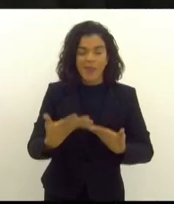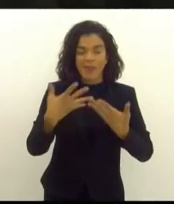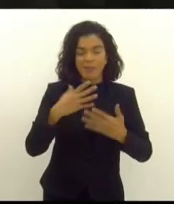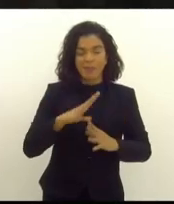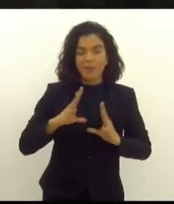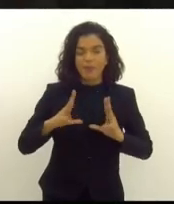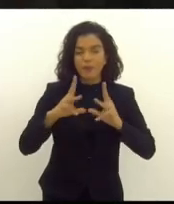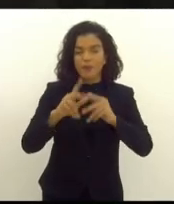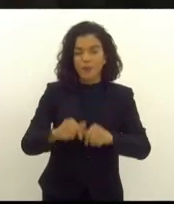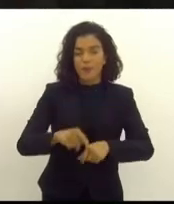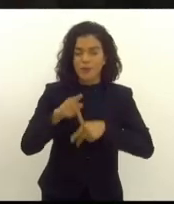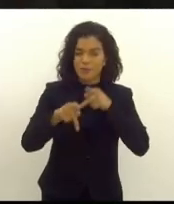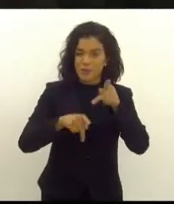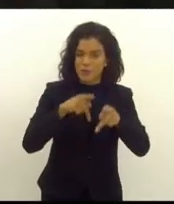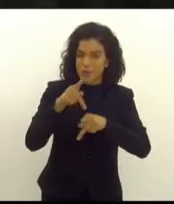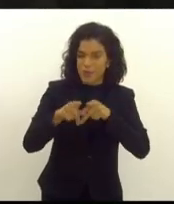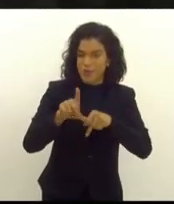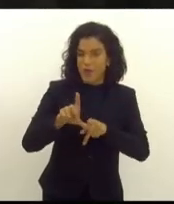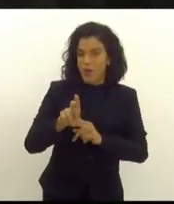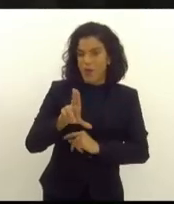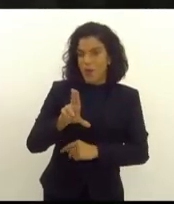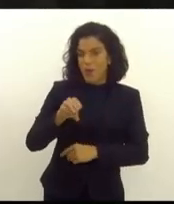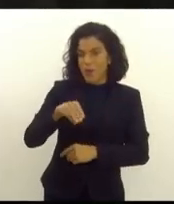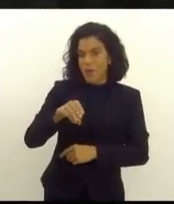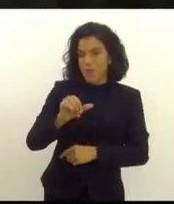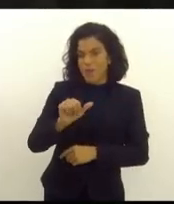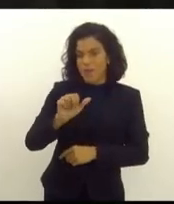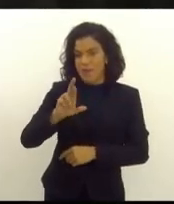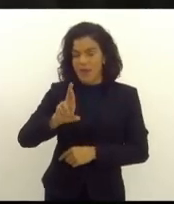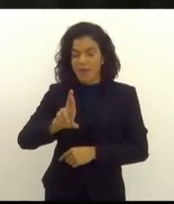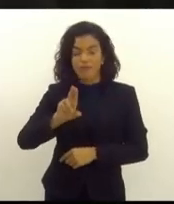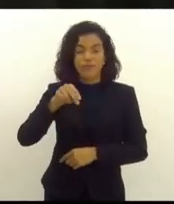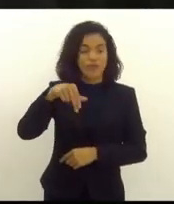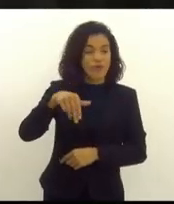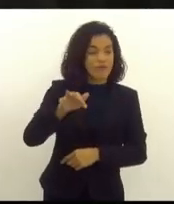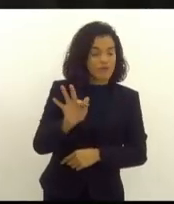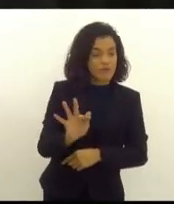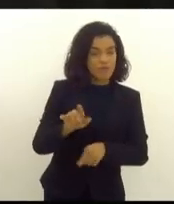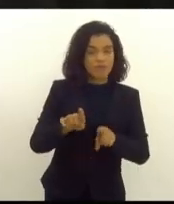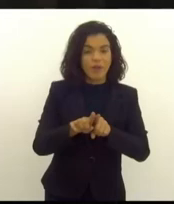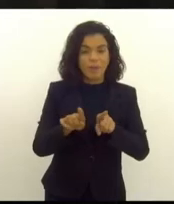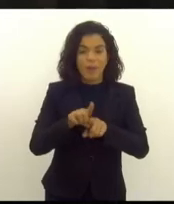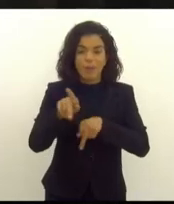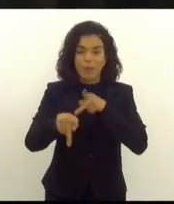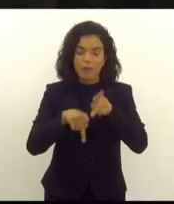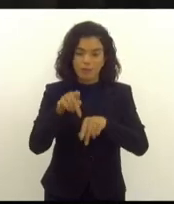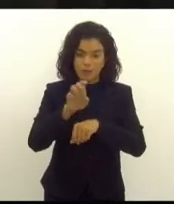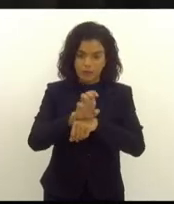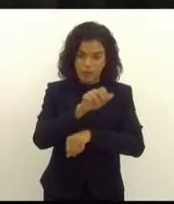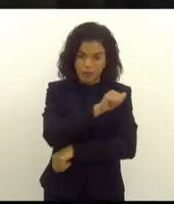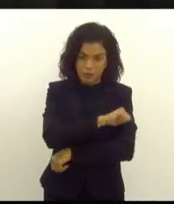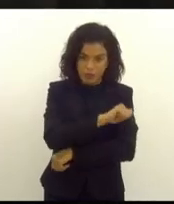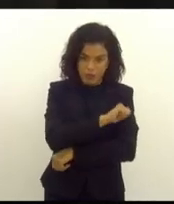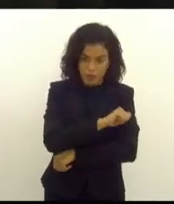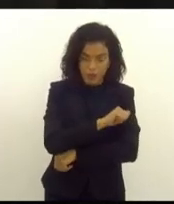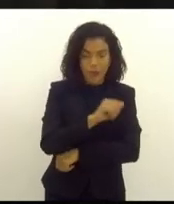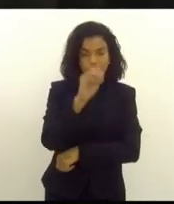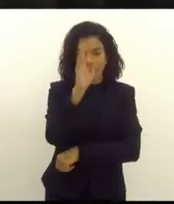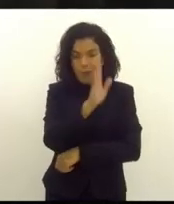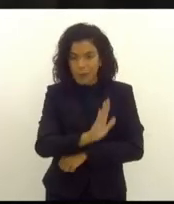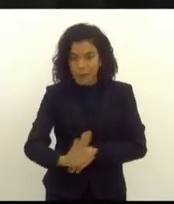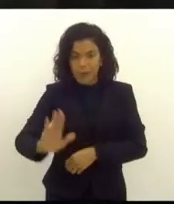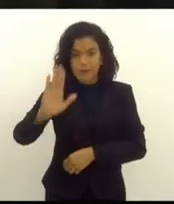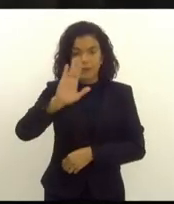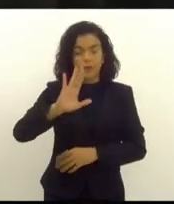Lumiar para toda a população de Nova Friburgo para toda a população do estado do Rio de Janeiro do Brasil